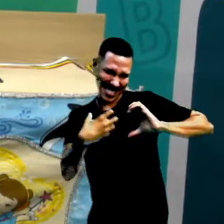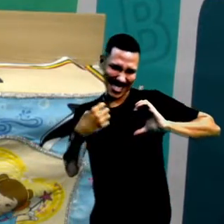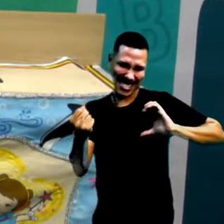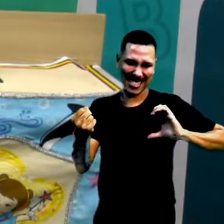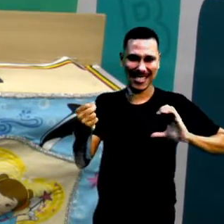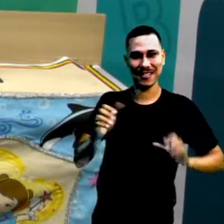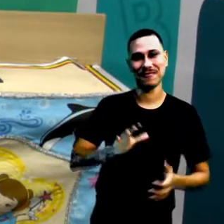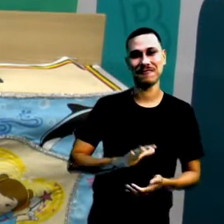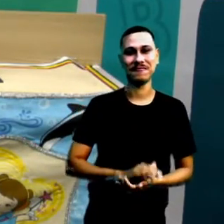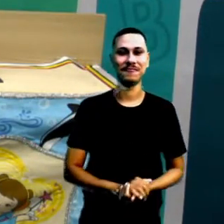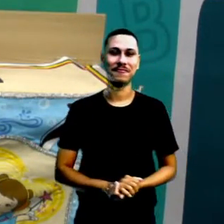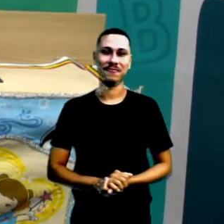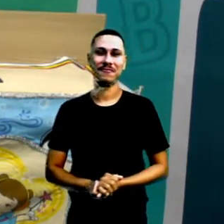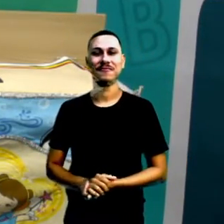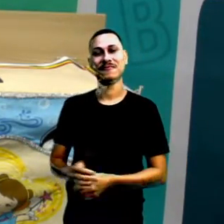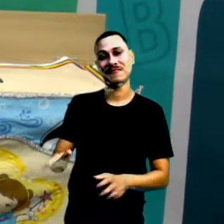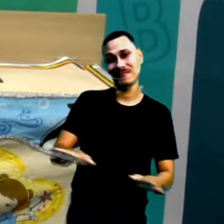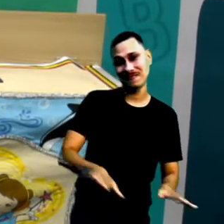coração